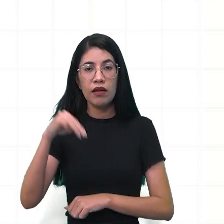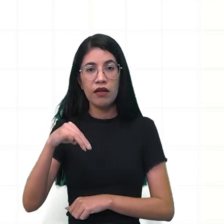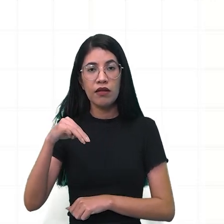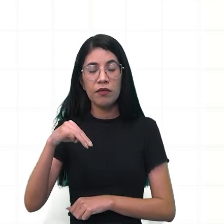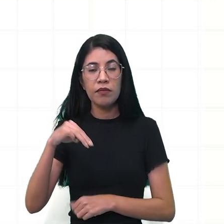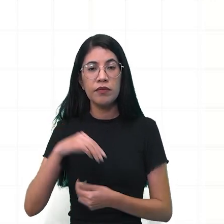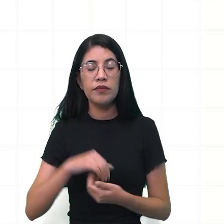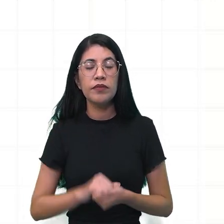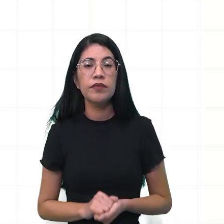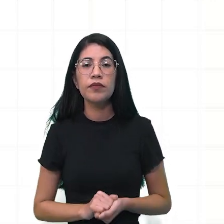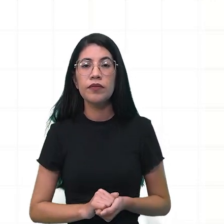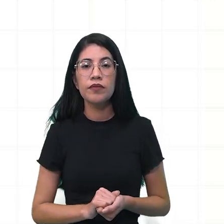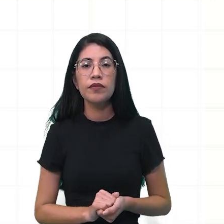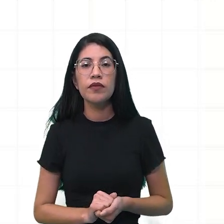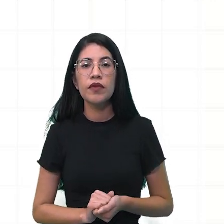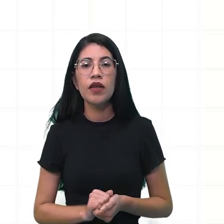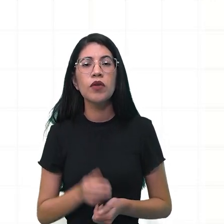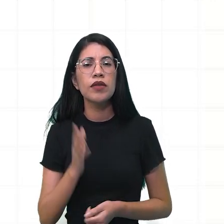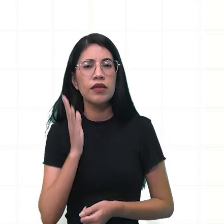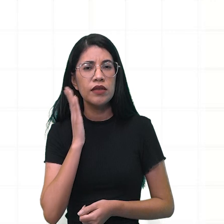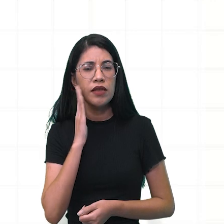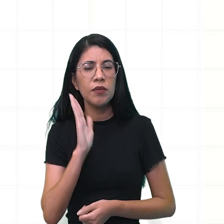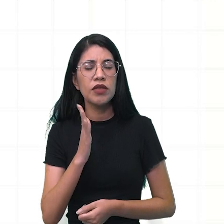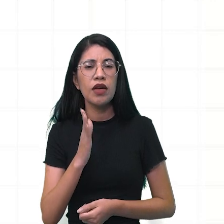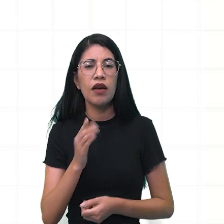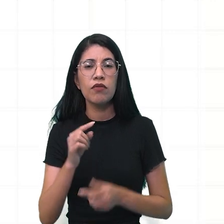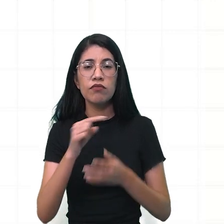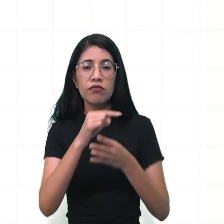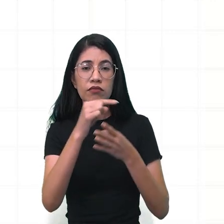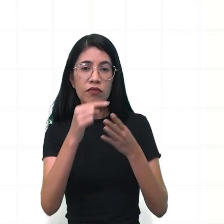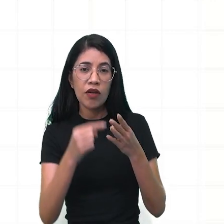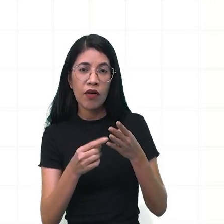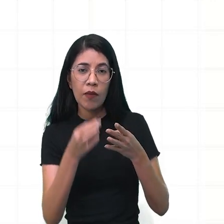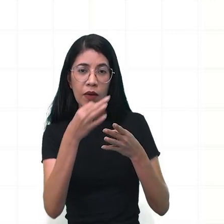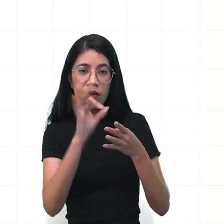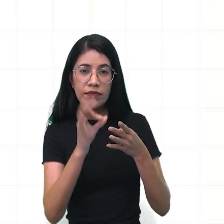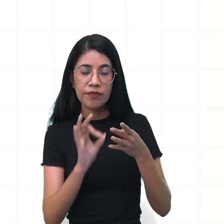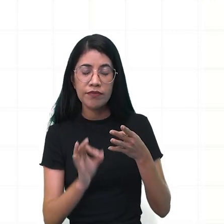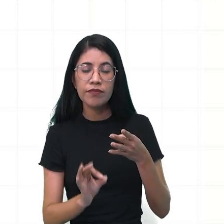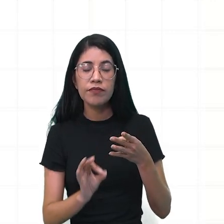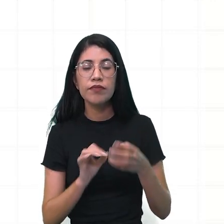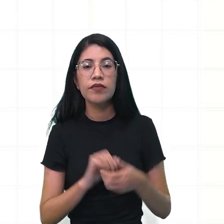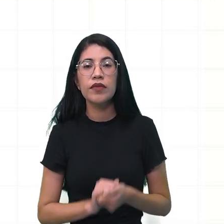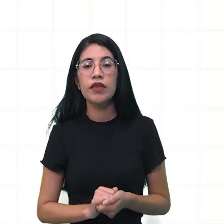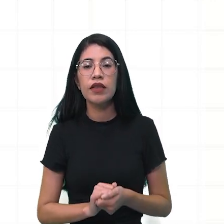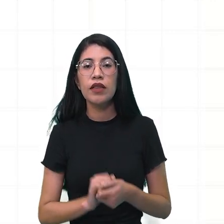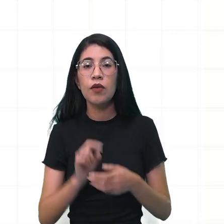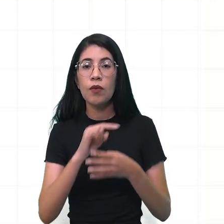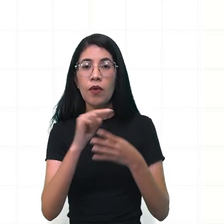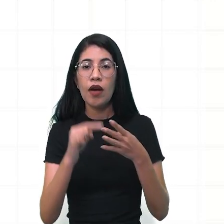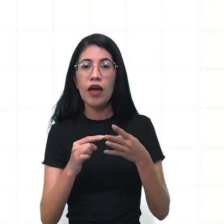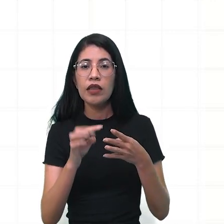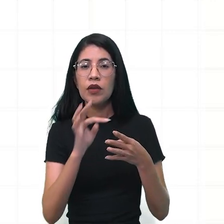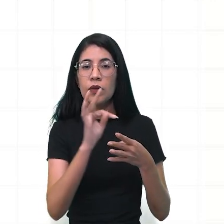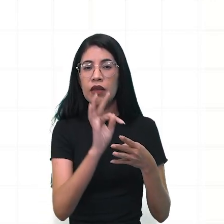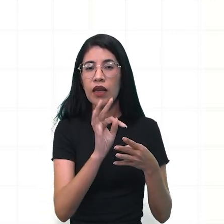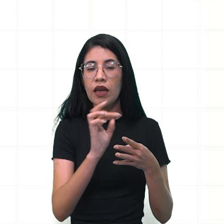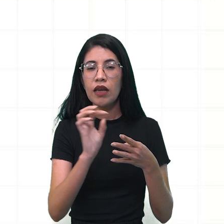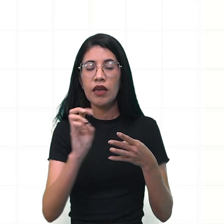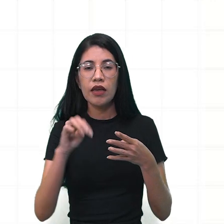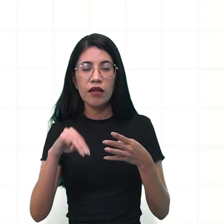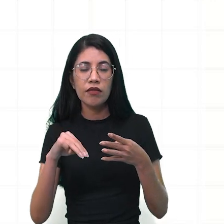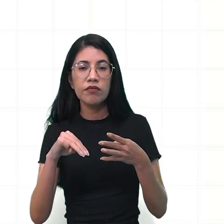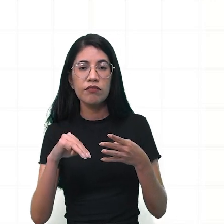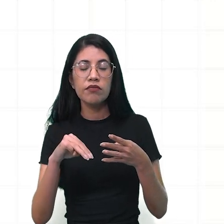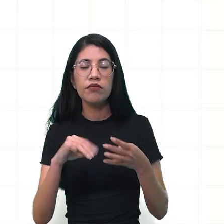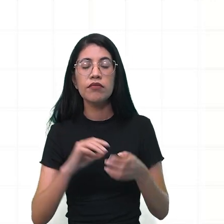Porto Alegre. Já dá pra gente saber qual é a alternativa correta, né? Qual a alternativa que tem o T e o M em seguida?